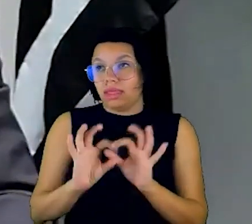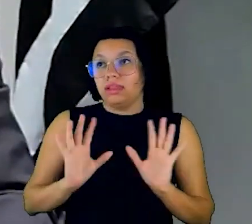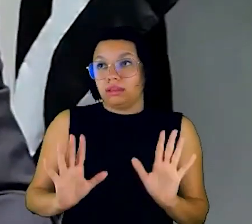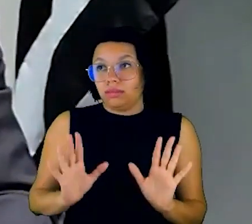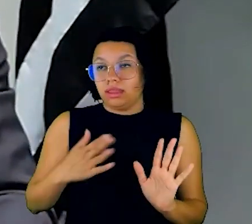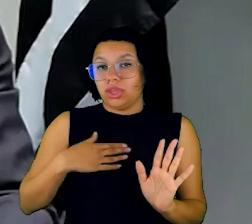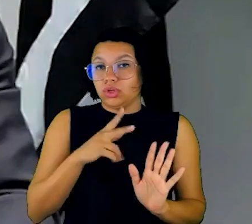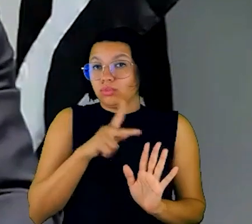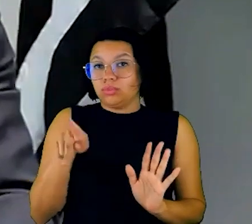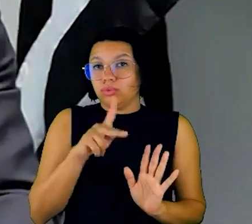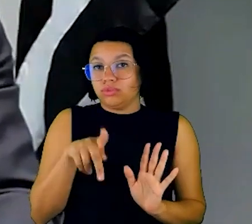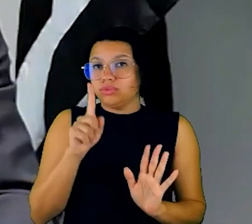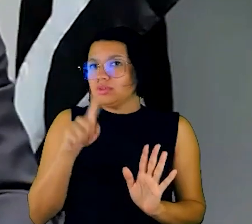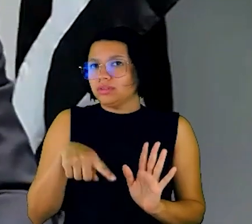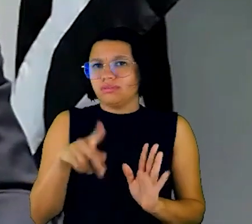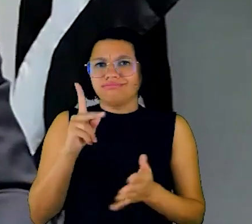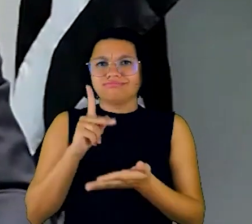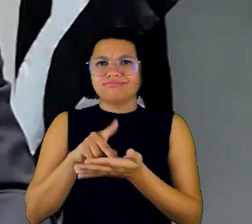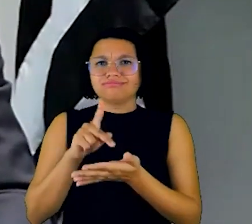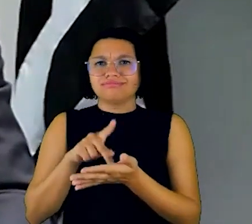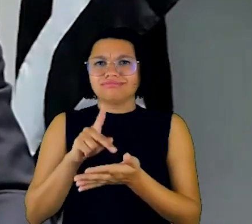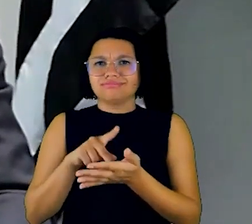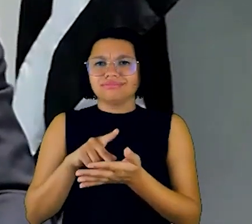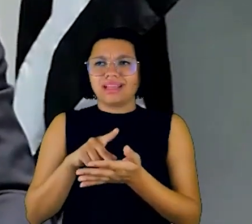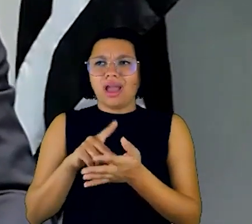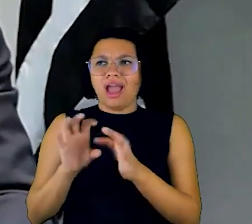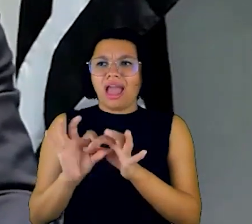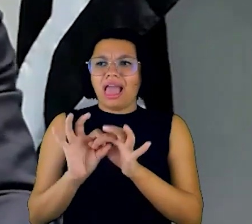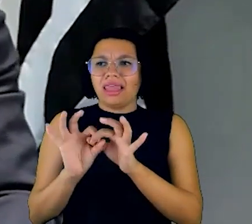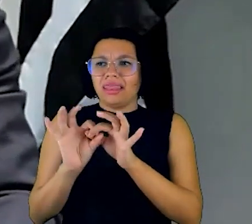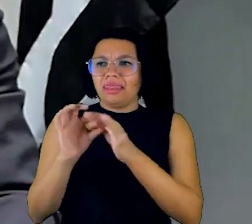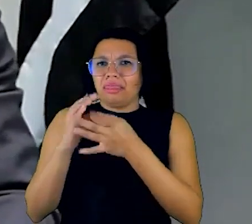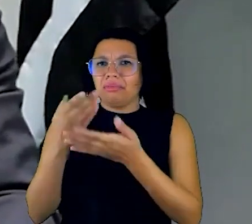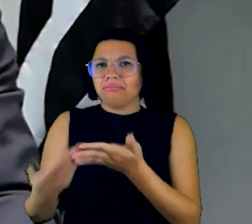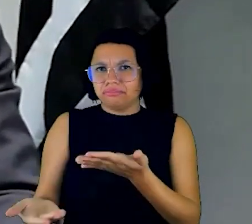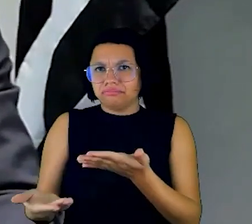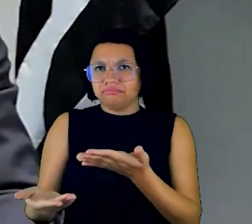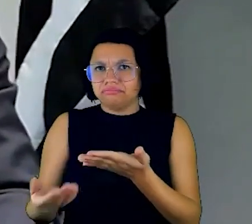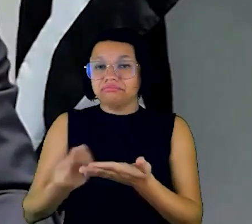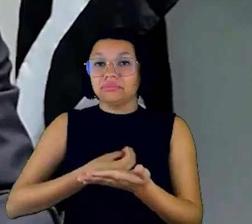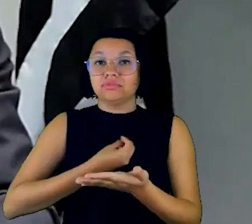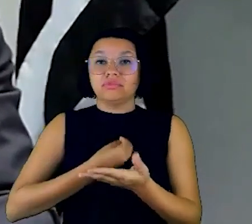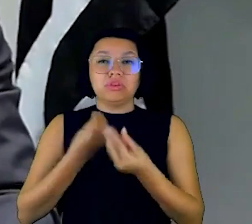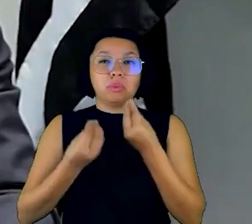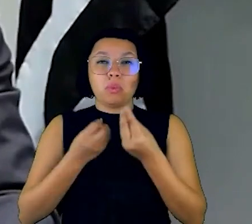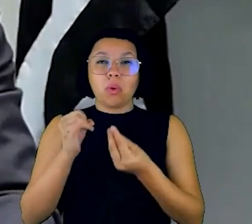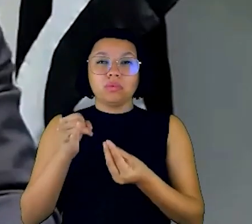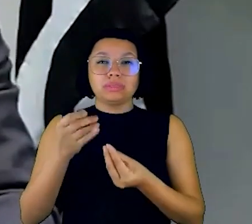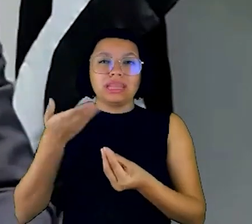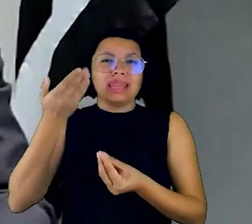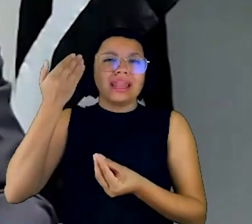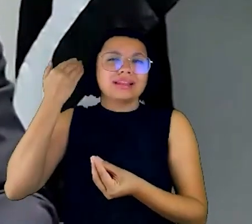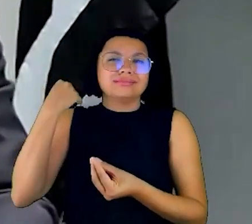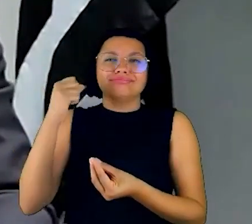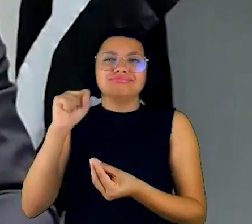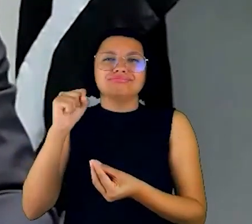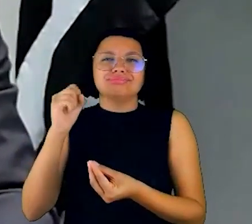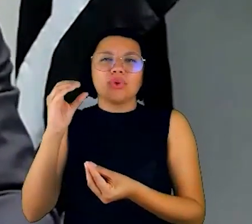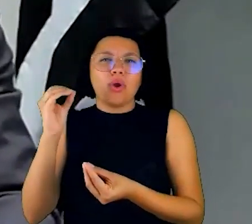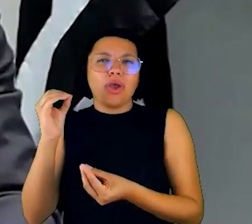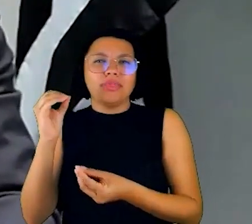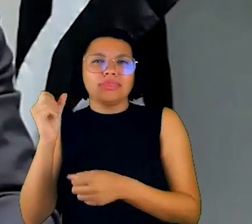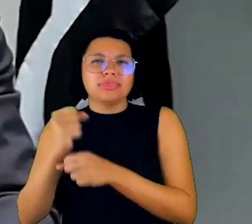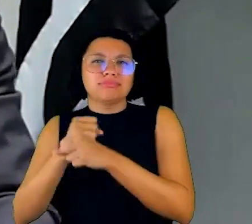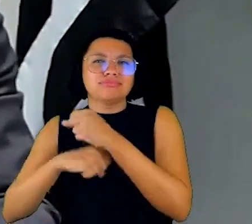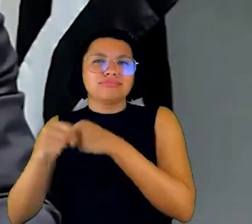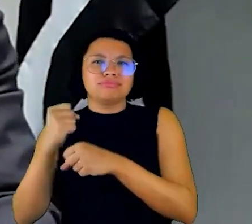liberdade docente, estão verdadeiramente no elo perdido, vivendo uma espécie de anos 80, ainda, inclusive, com trilha